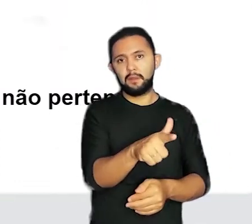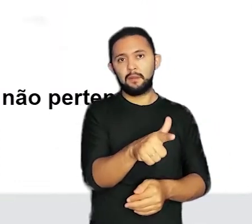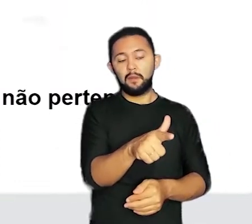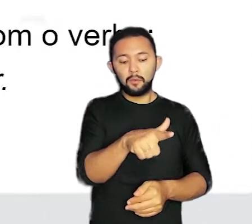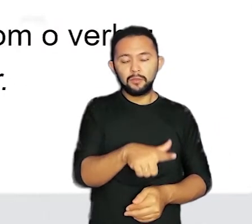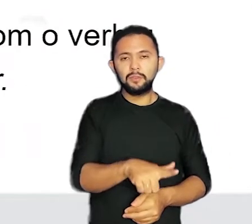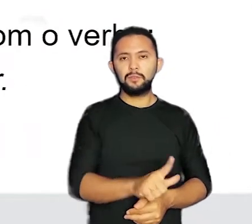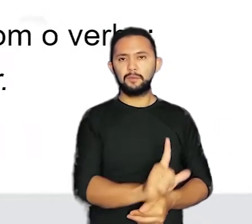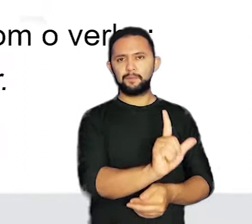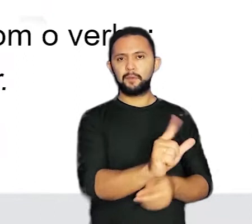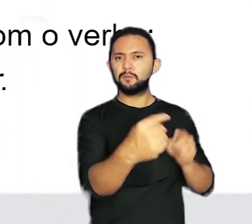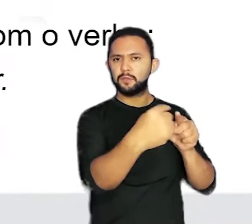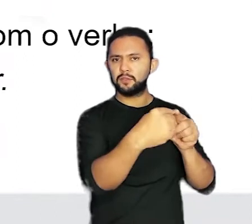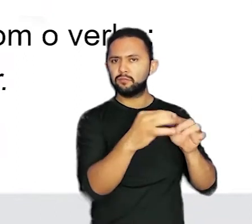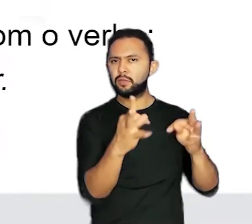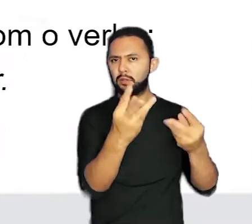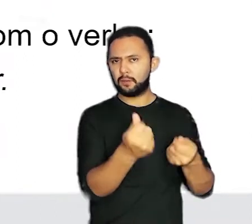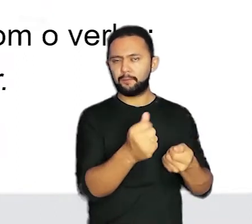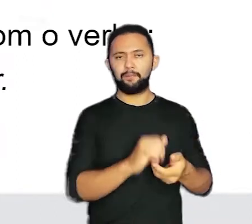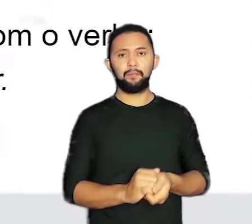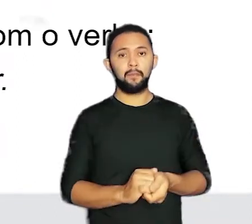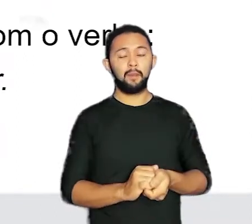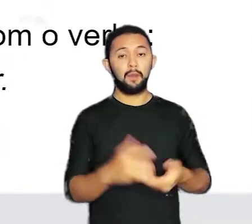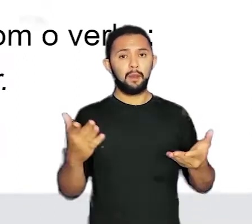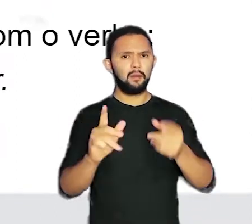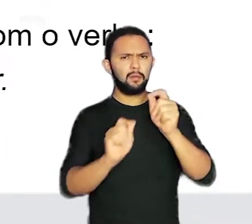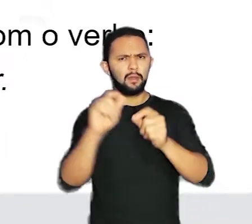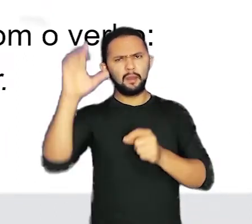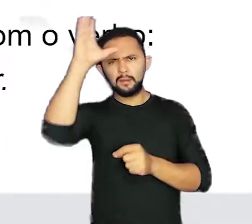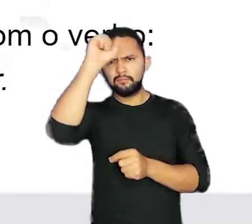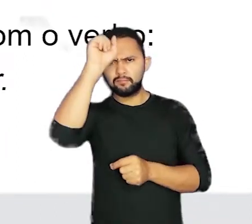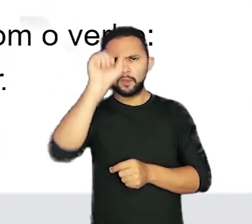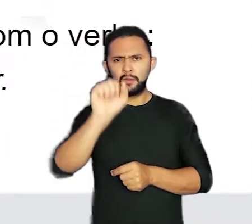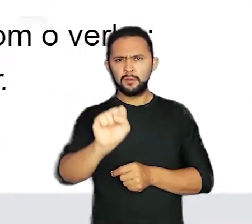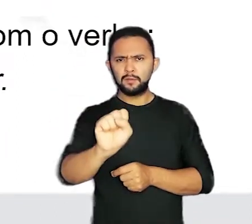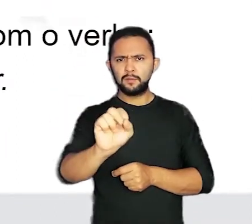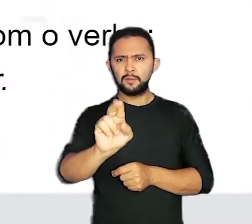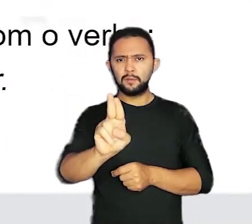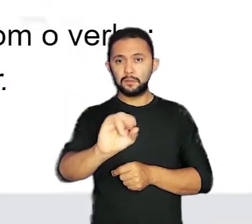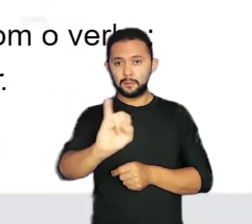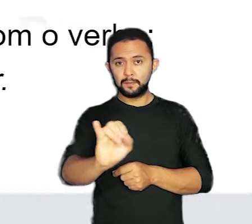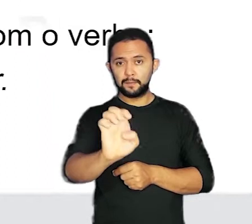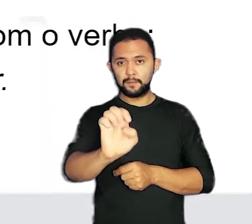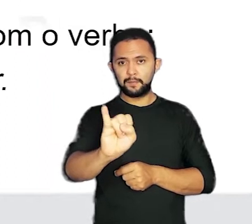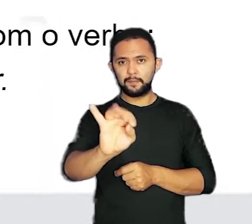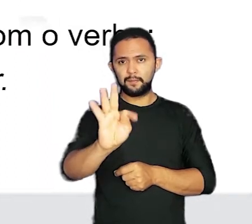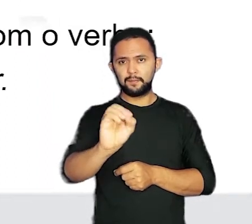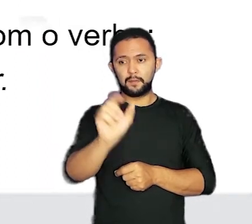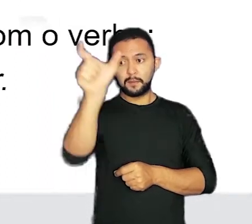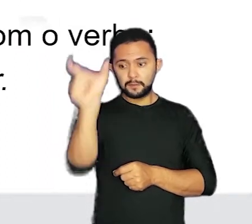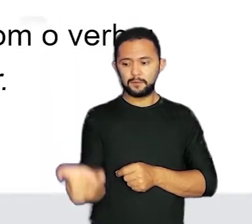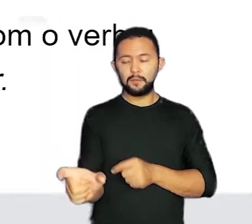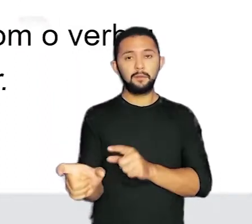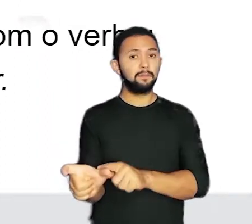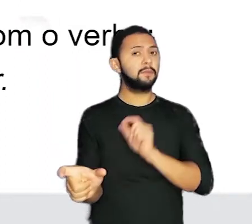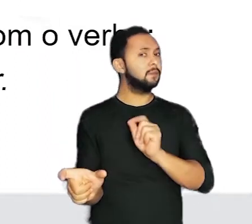bom? Então, o que é sujeito aí? Vamos aqui aprender agora o que é sujeito. Então, sujeito vai ser uma